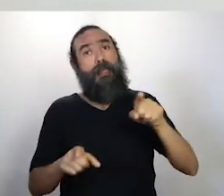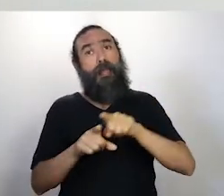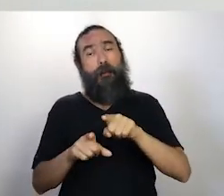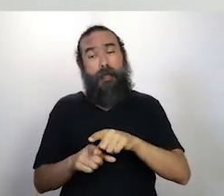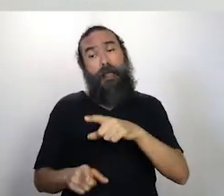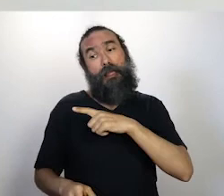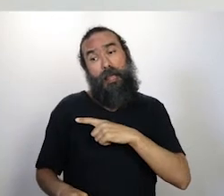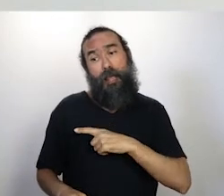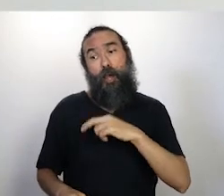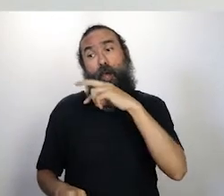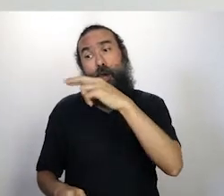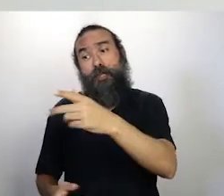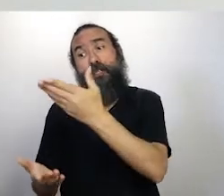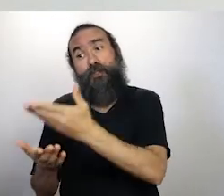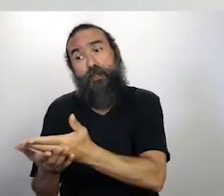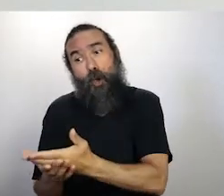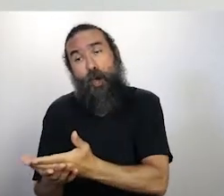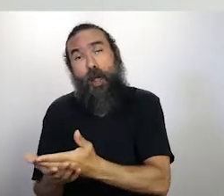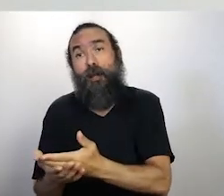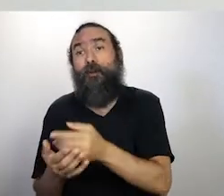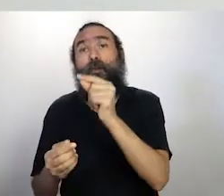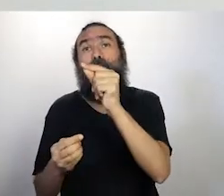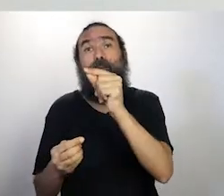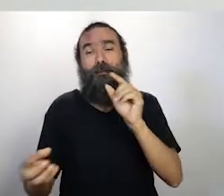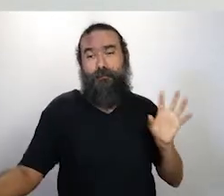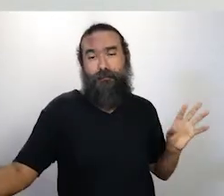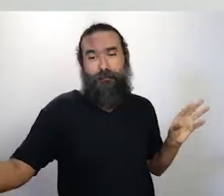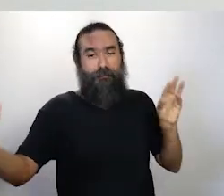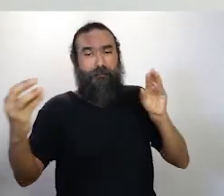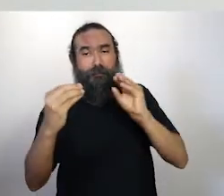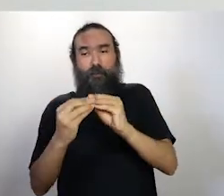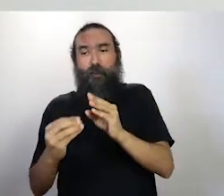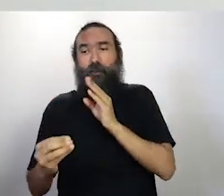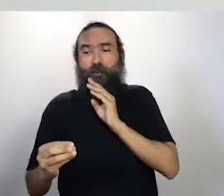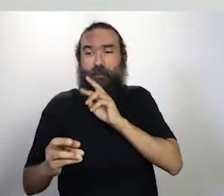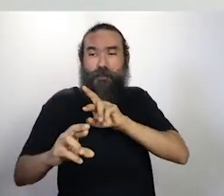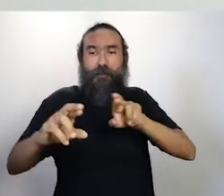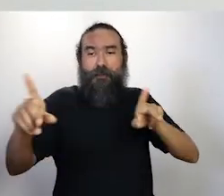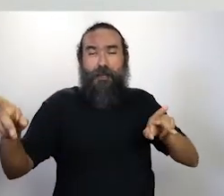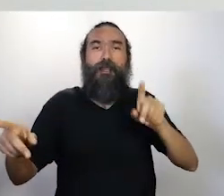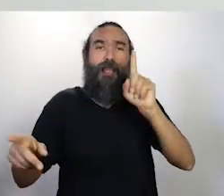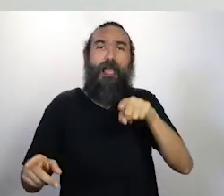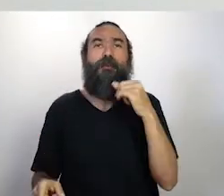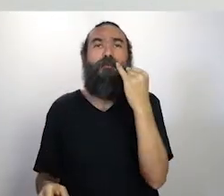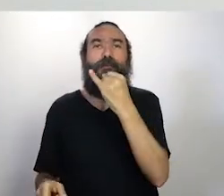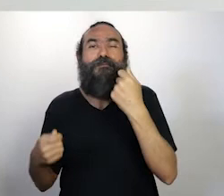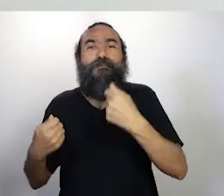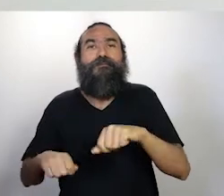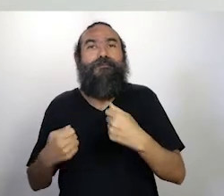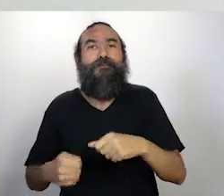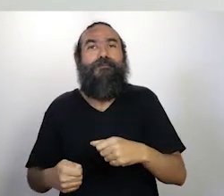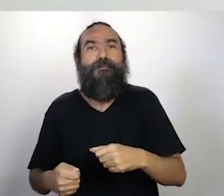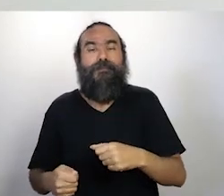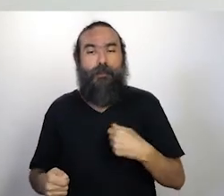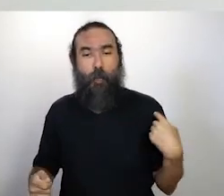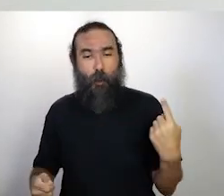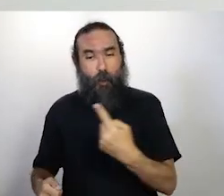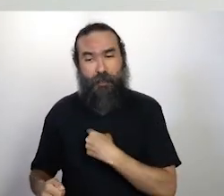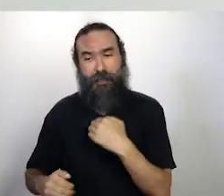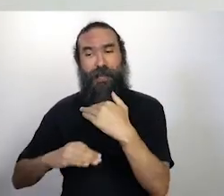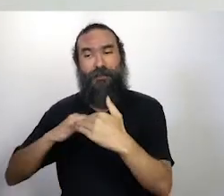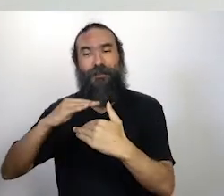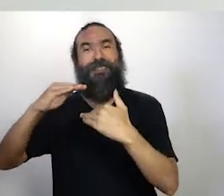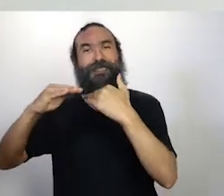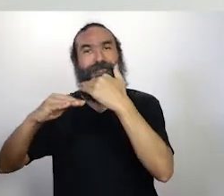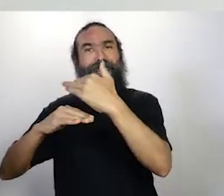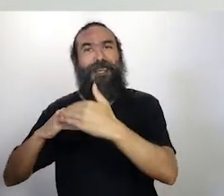também é necessário, né? E é preciso se avançar e repensar muito isso, que não apenas que